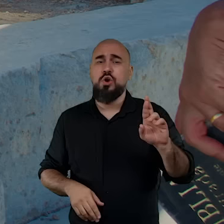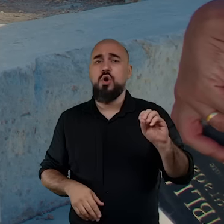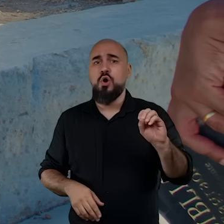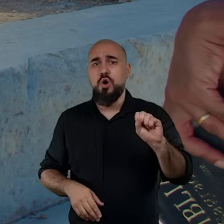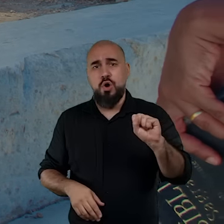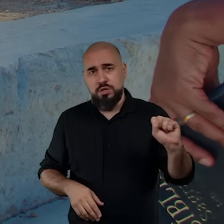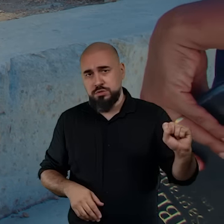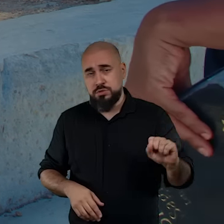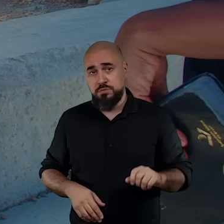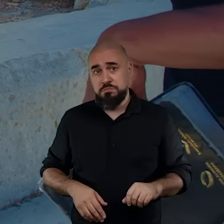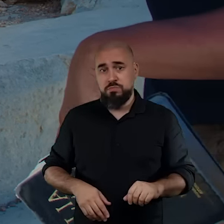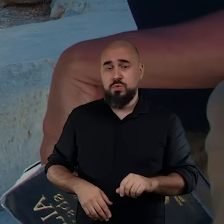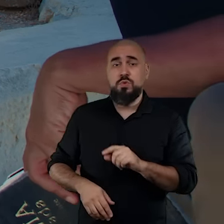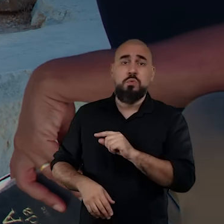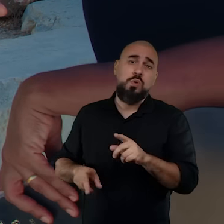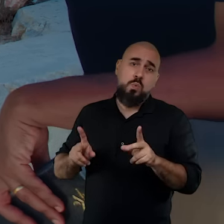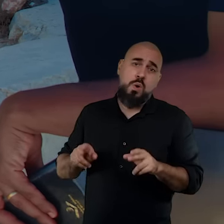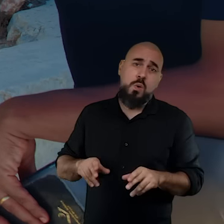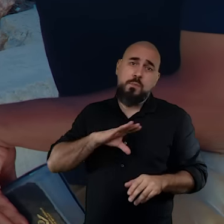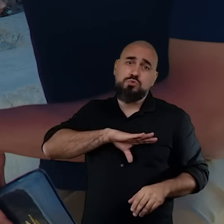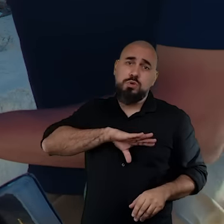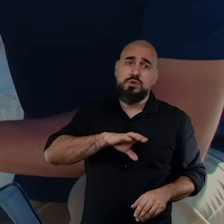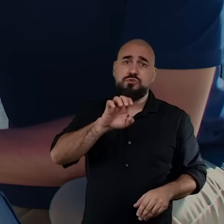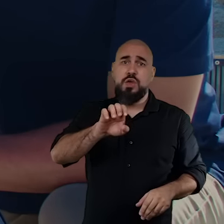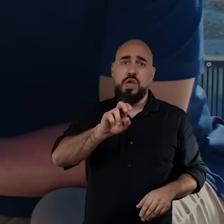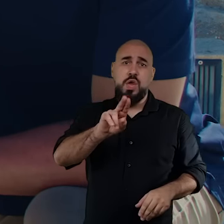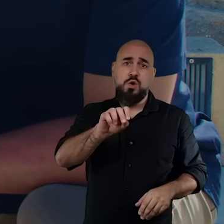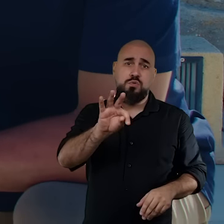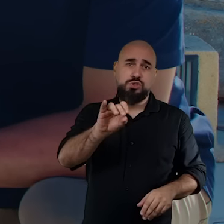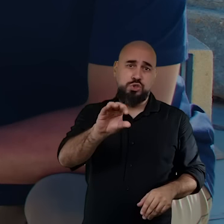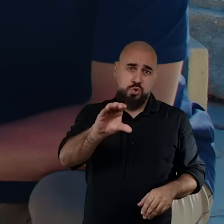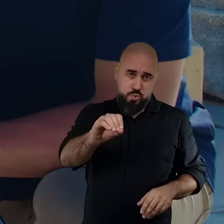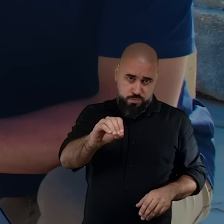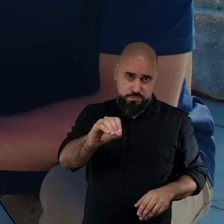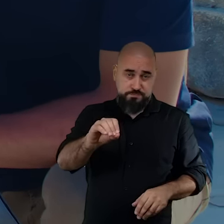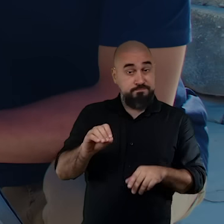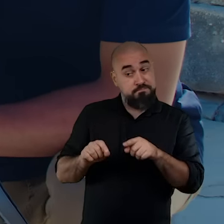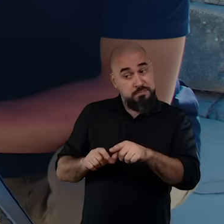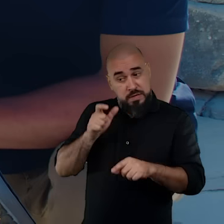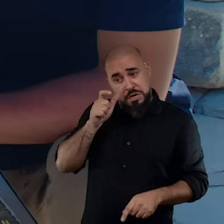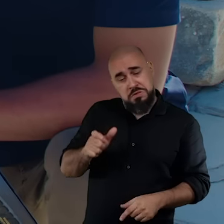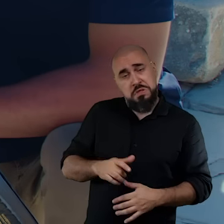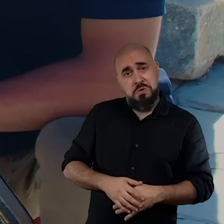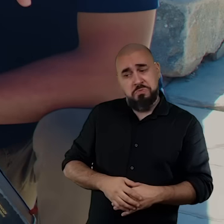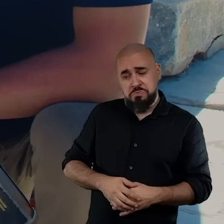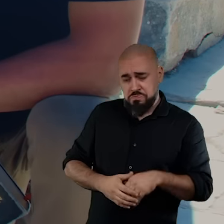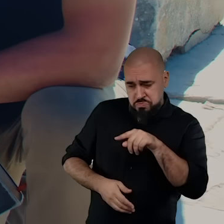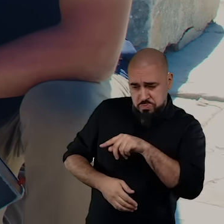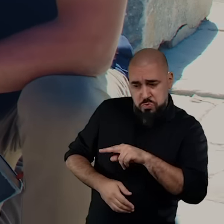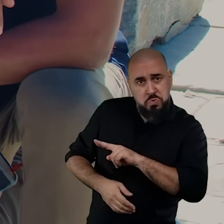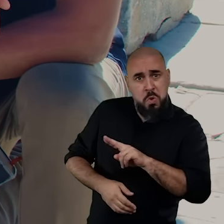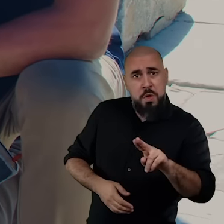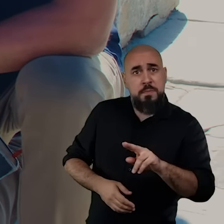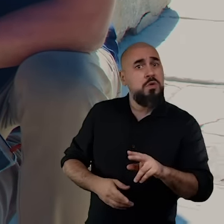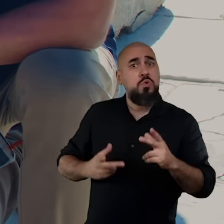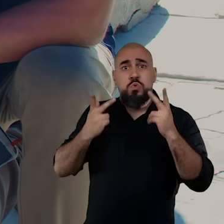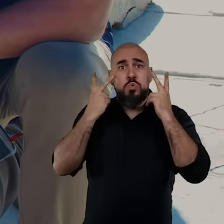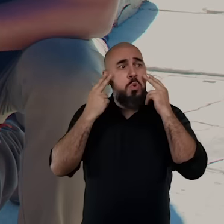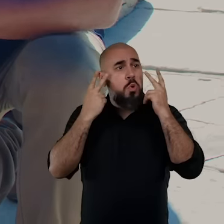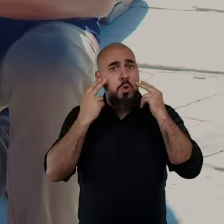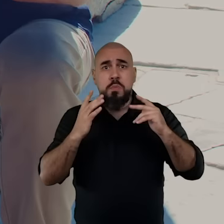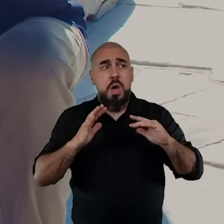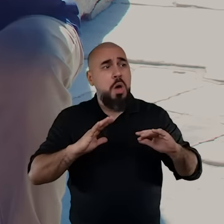Eutichos seria Eutico em português. E isso é interessante porque esse era um nome comum daquele período greco-romano em que